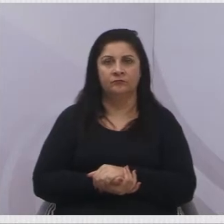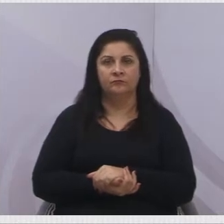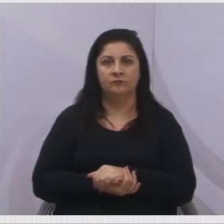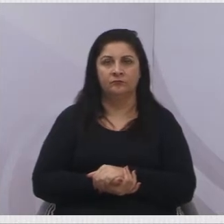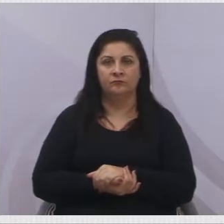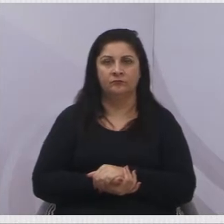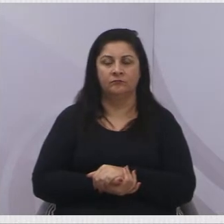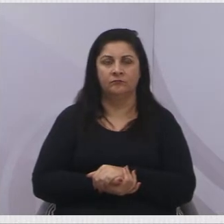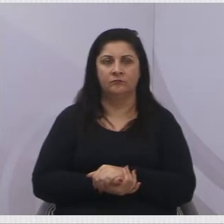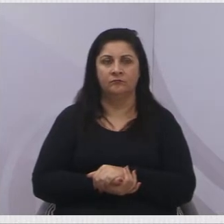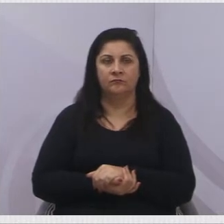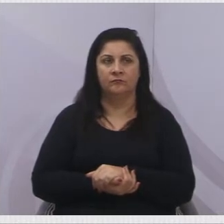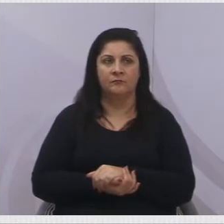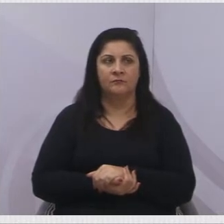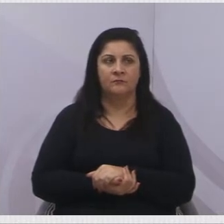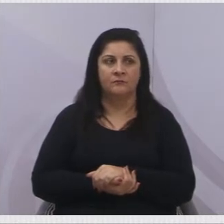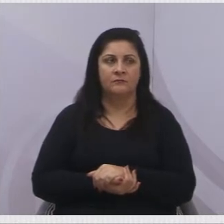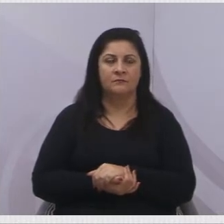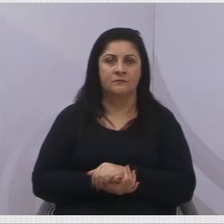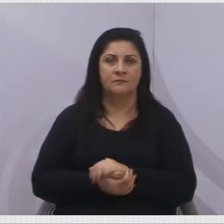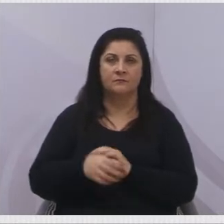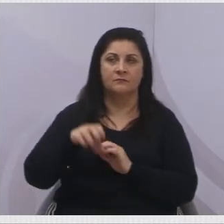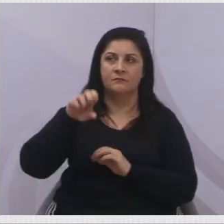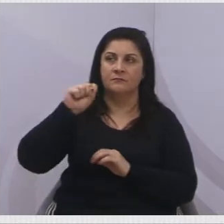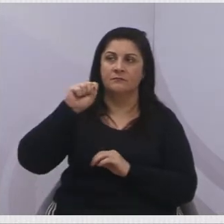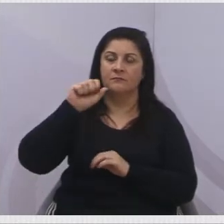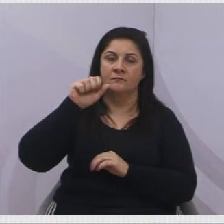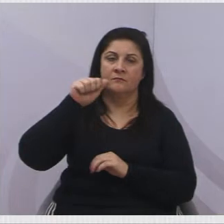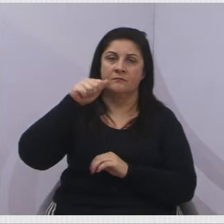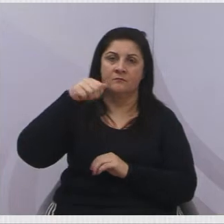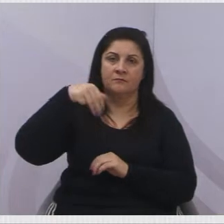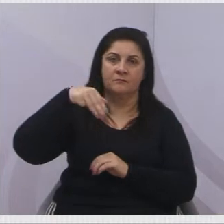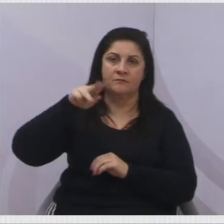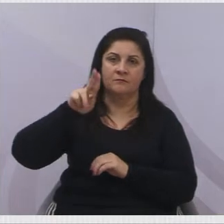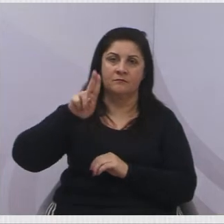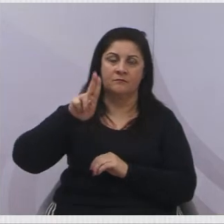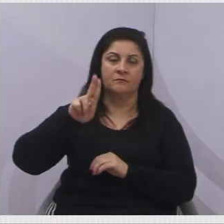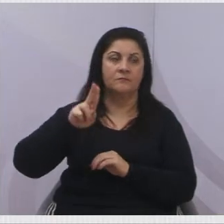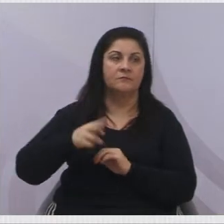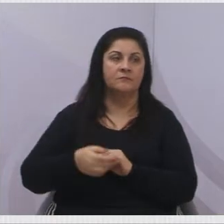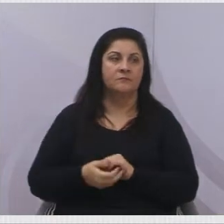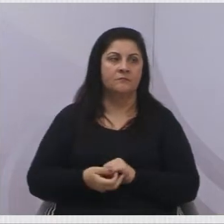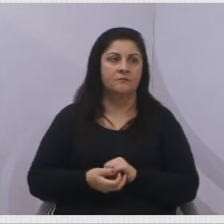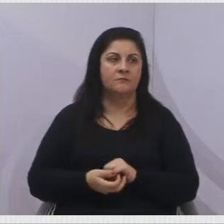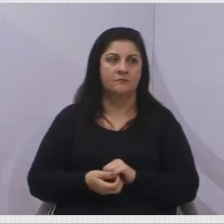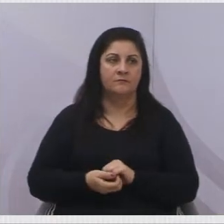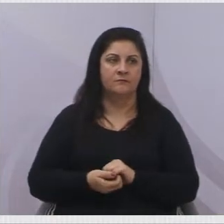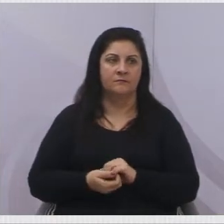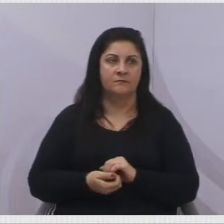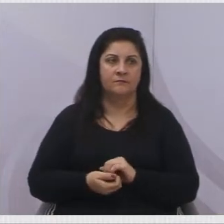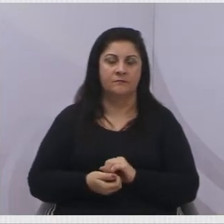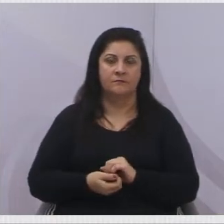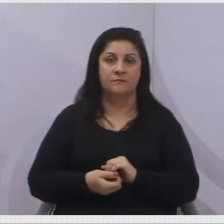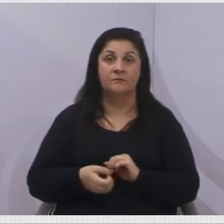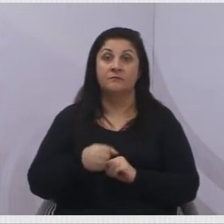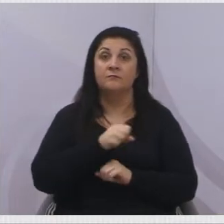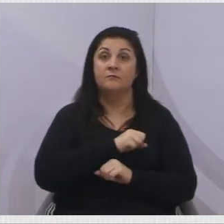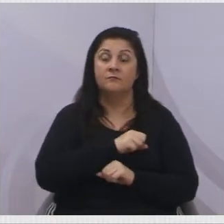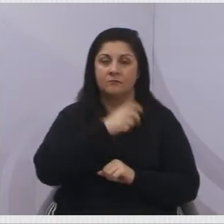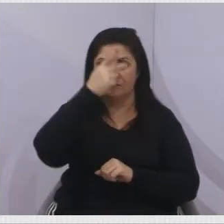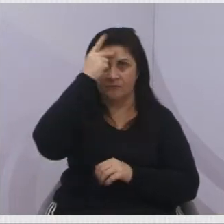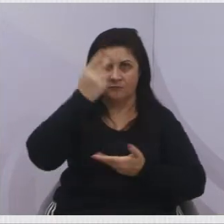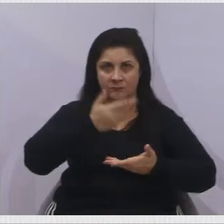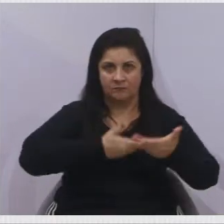Com relação às informações, a prestação de contas do SAMU, número de atendimentos realizados